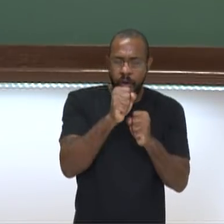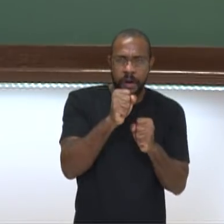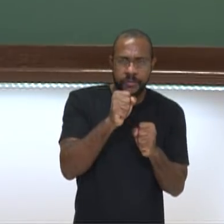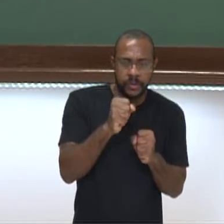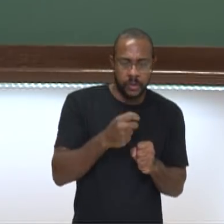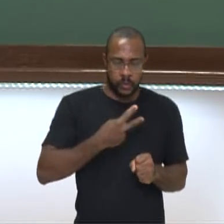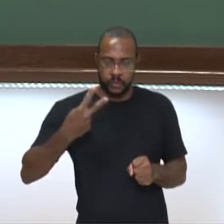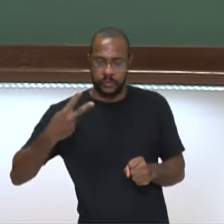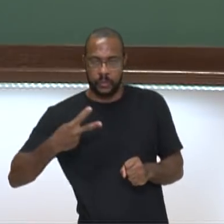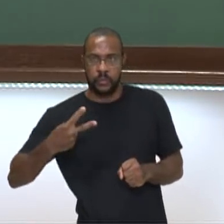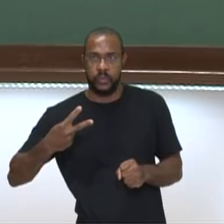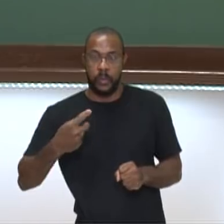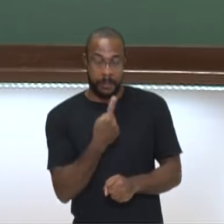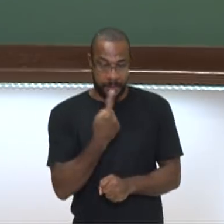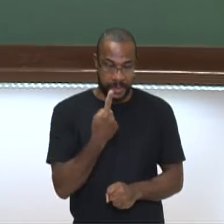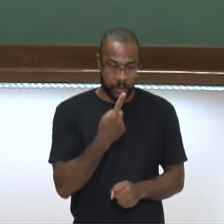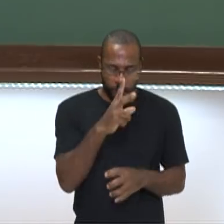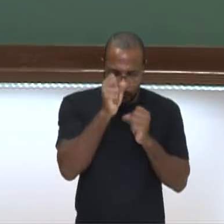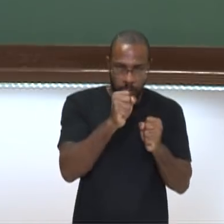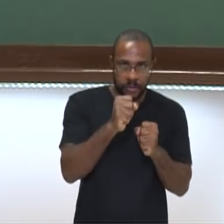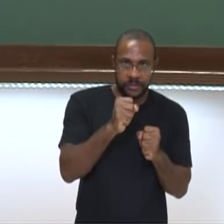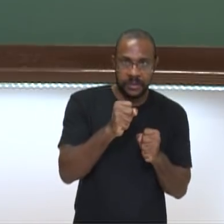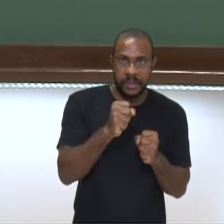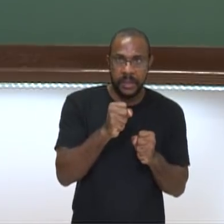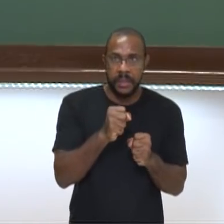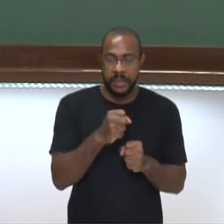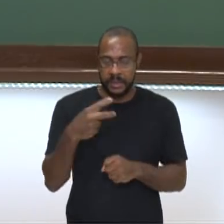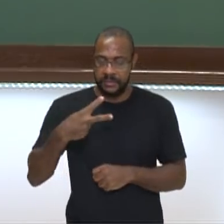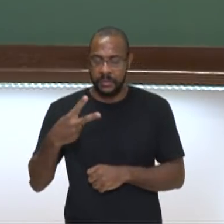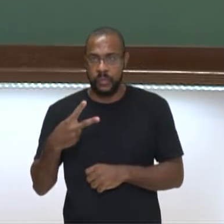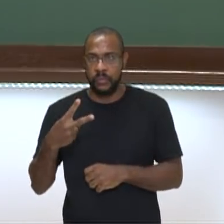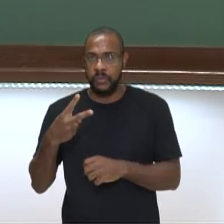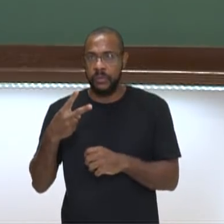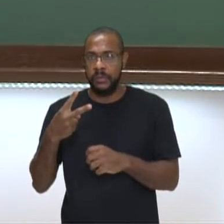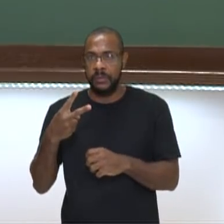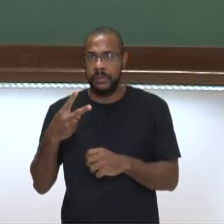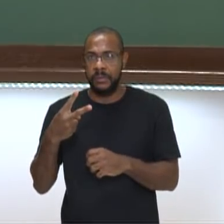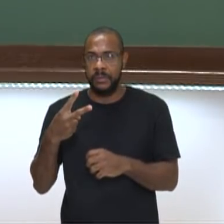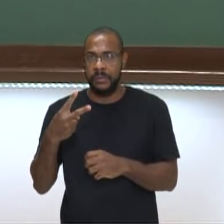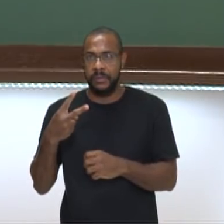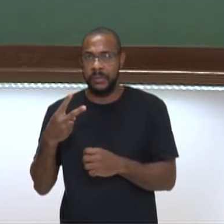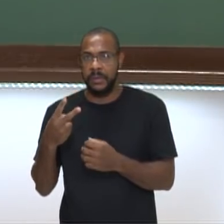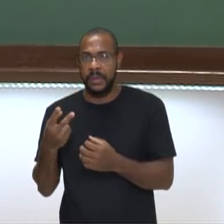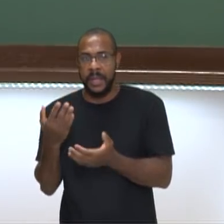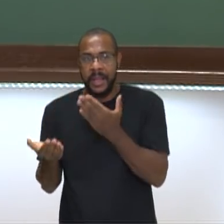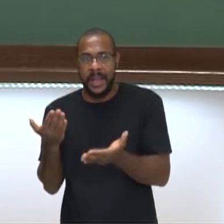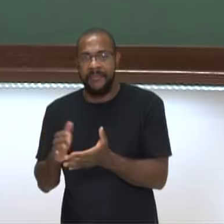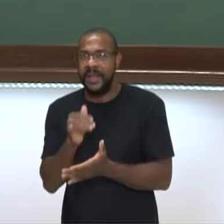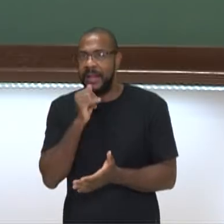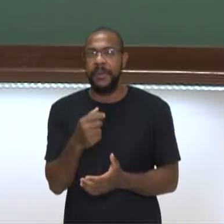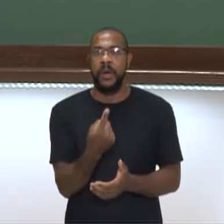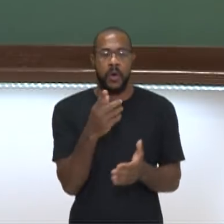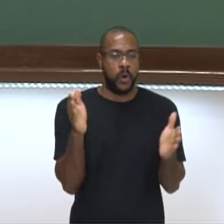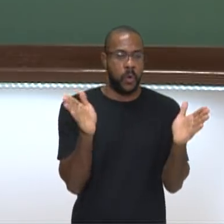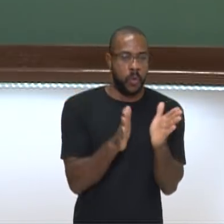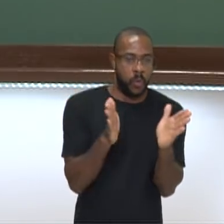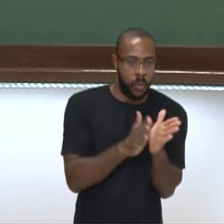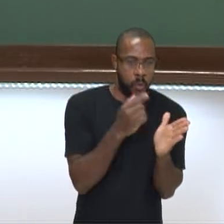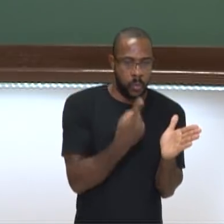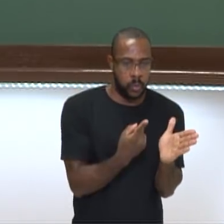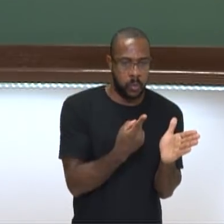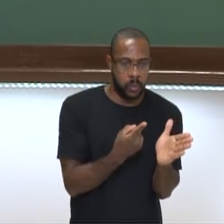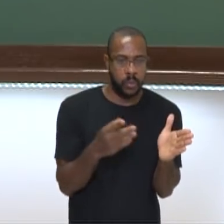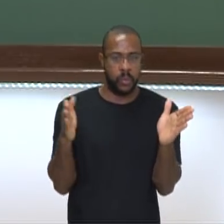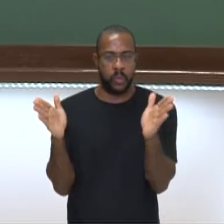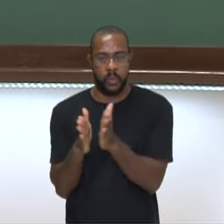leve. Então, como fica a contagem? 1, 2, 1, 2, 1, 2.